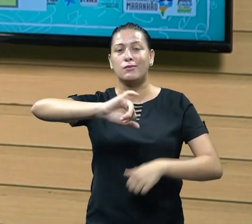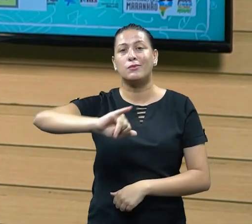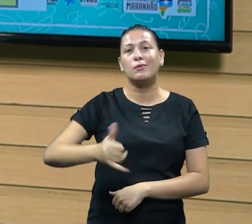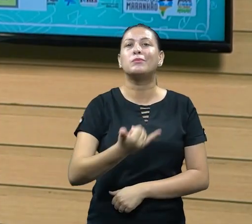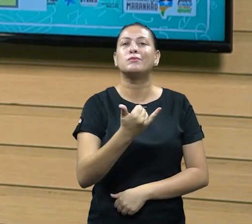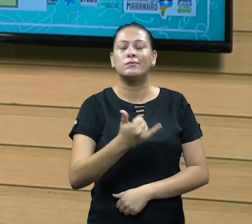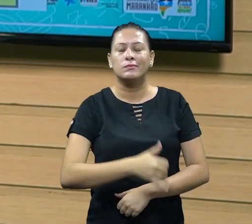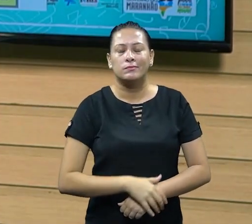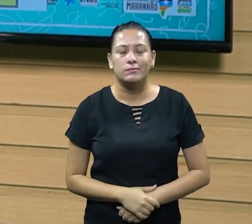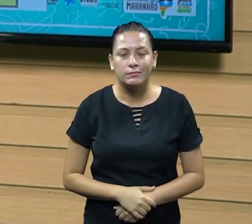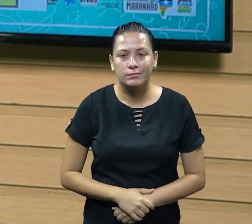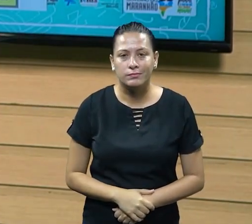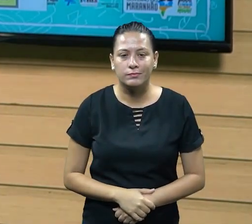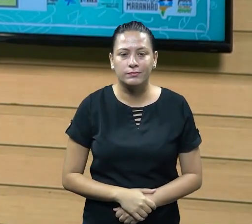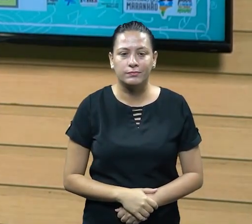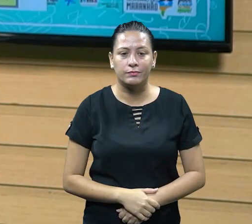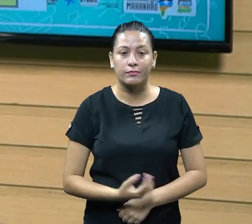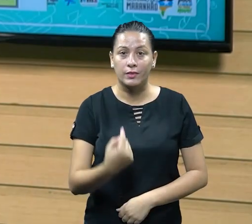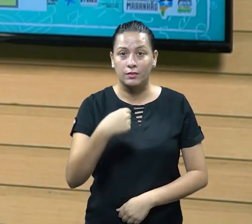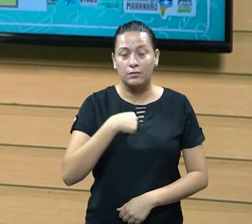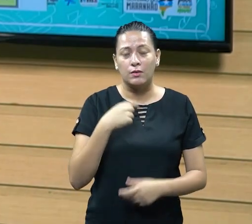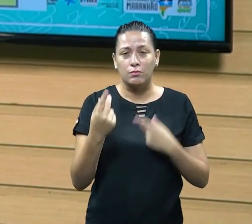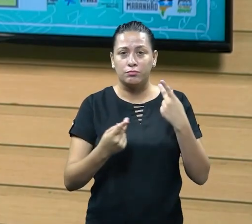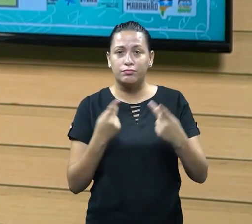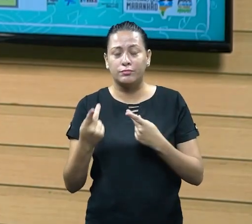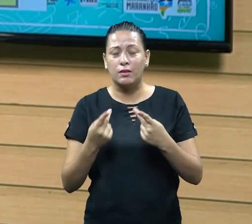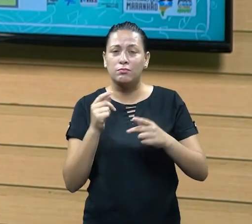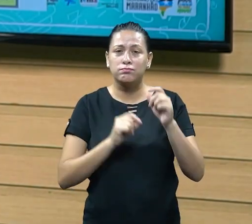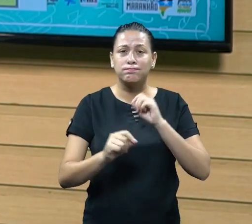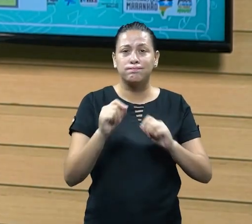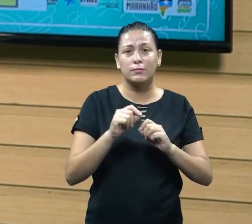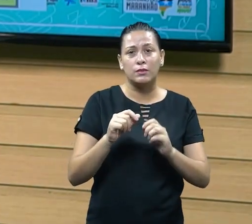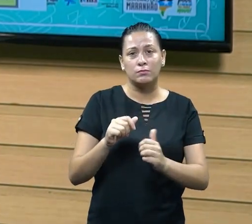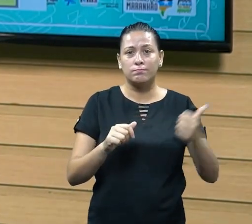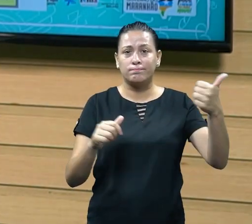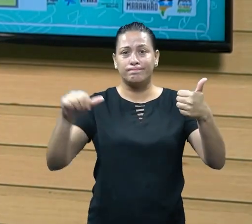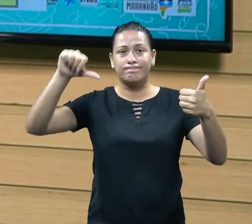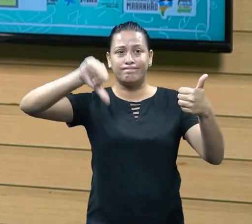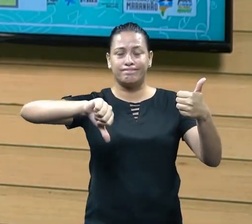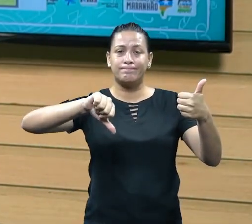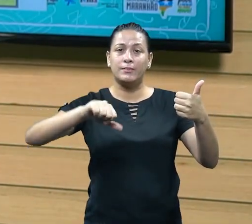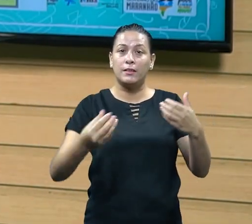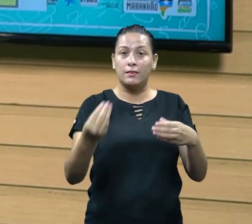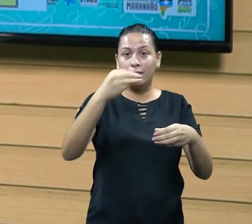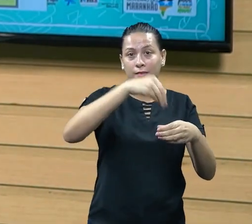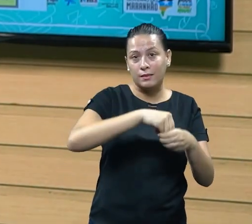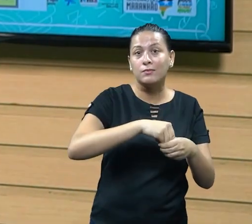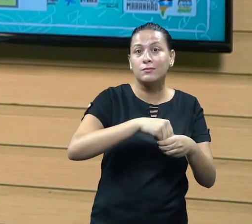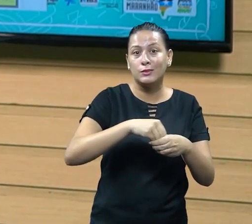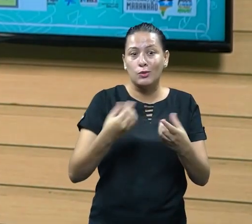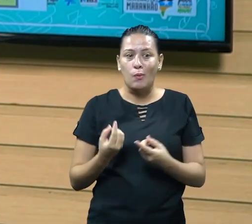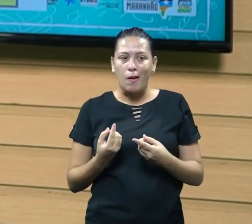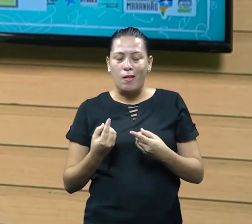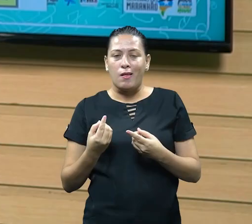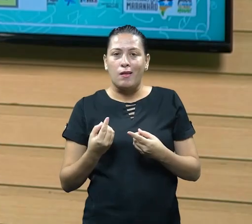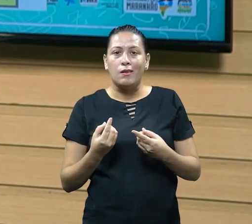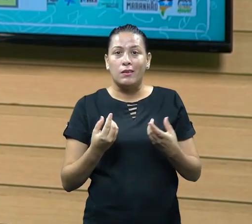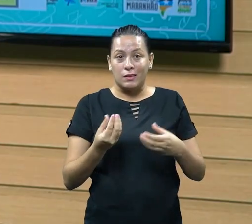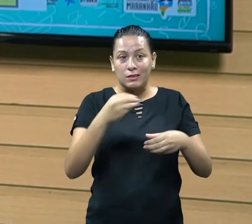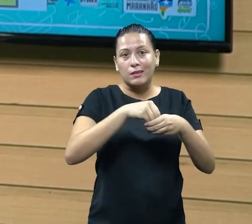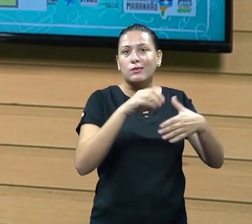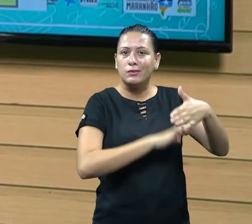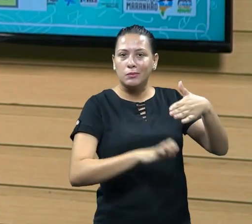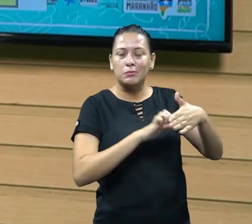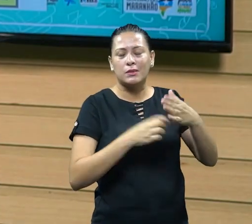fortes e pontos fracos, eu estou falando de ambiente interno. Quando eu falo de ameaças e oportunidades, estou falando de ambiente externo. Então, mais do que nunca, a crise do Covid foi uma